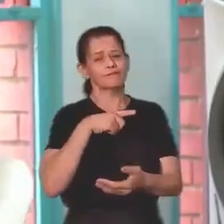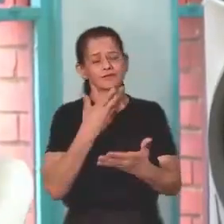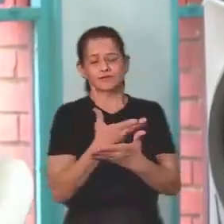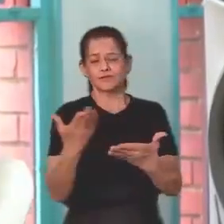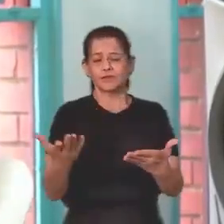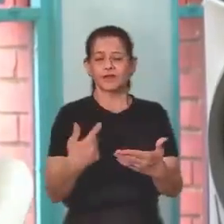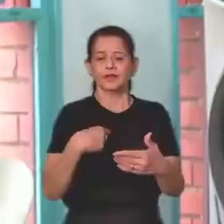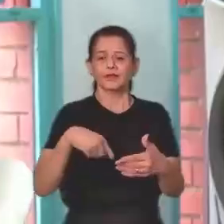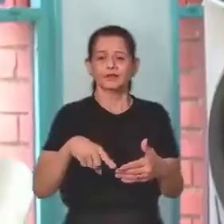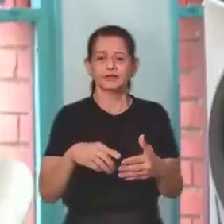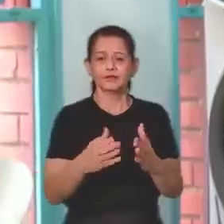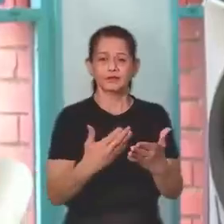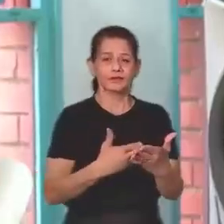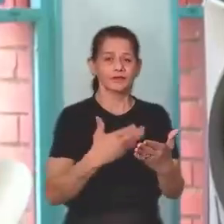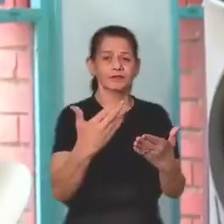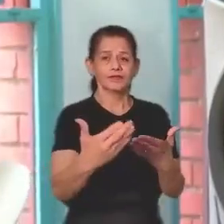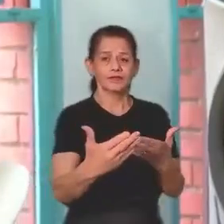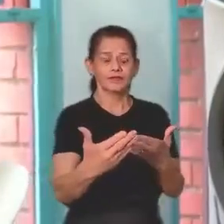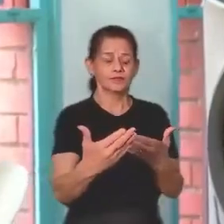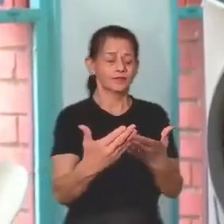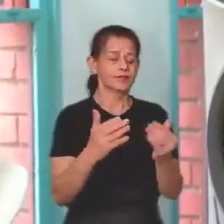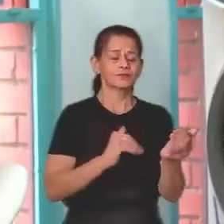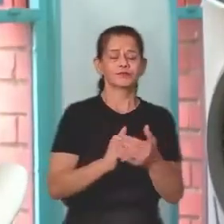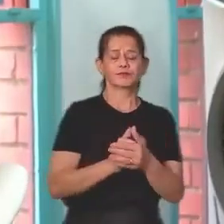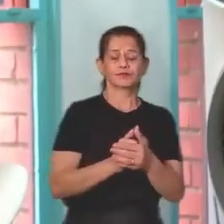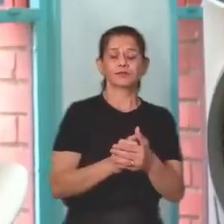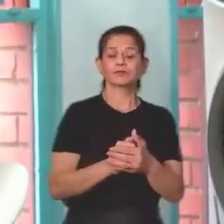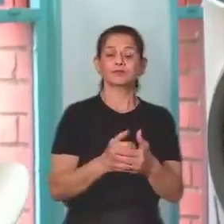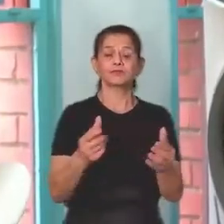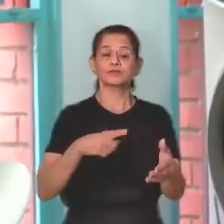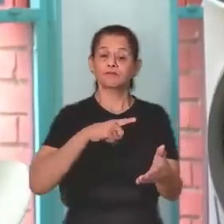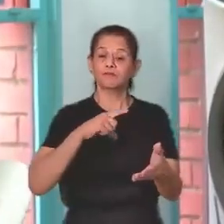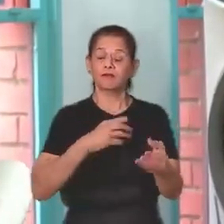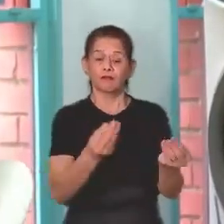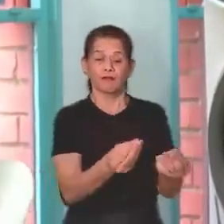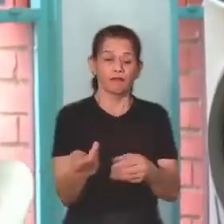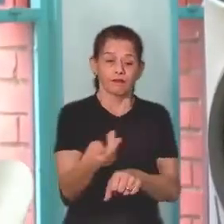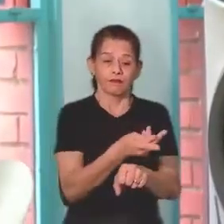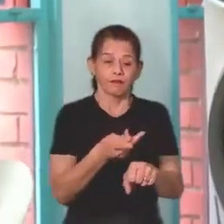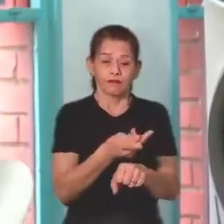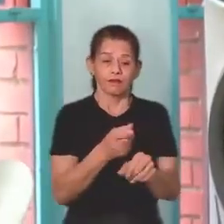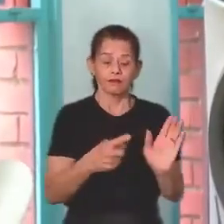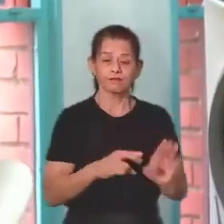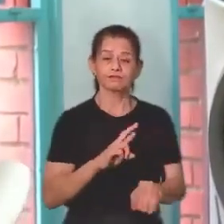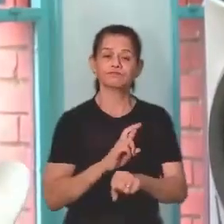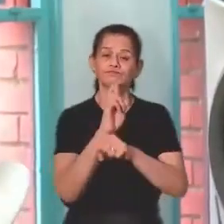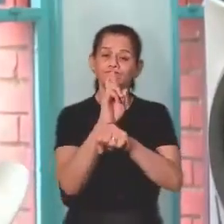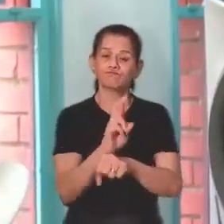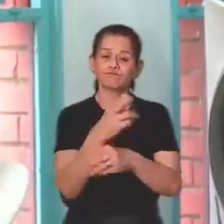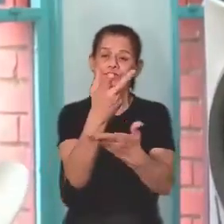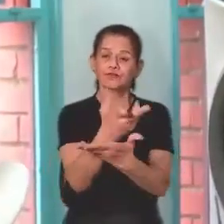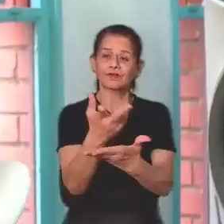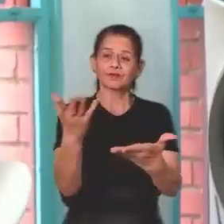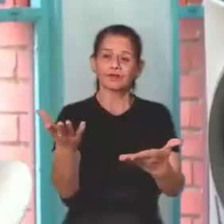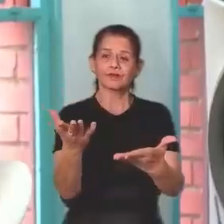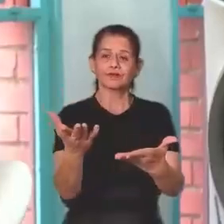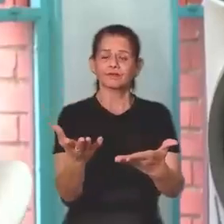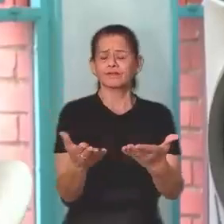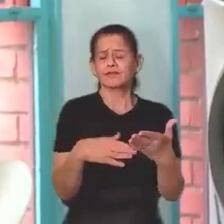ela existe através da dificuldade do acesso, né, e da representatividade. E